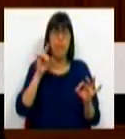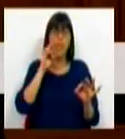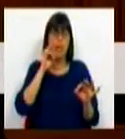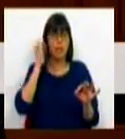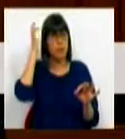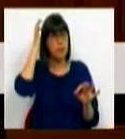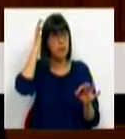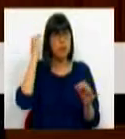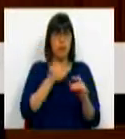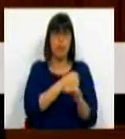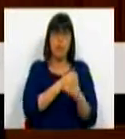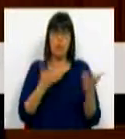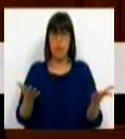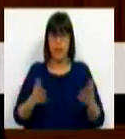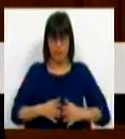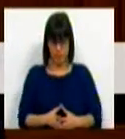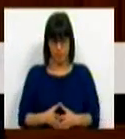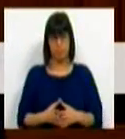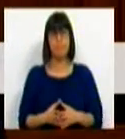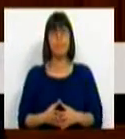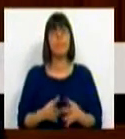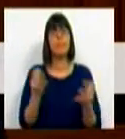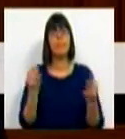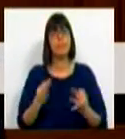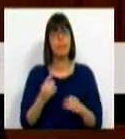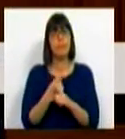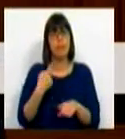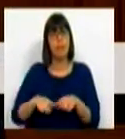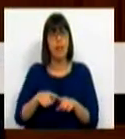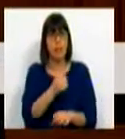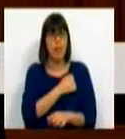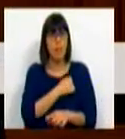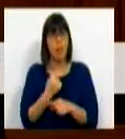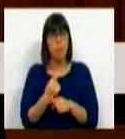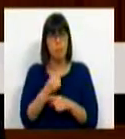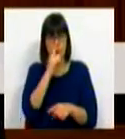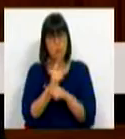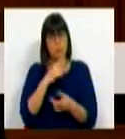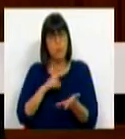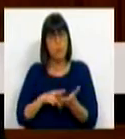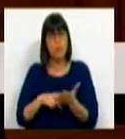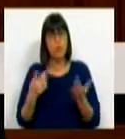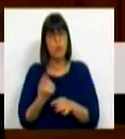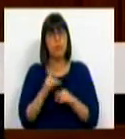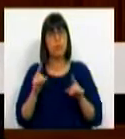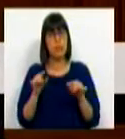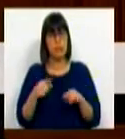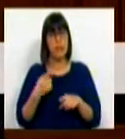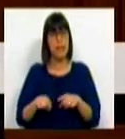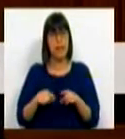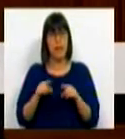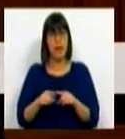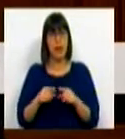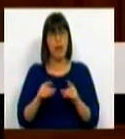garantia imobiliária. E, obviamente, também no crédito à habitação, pela mesma razão, dado que este crédito